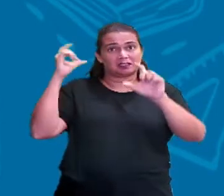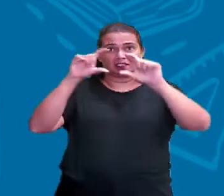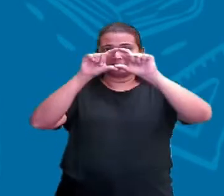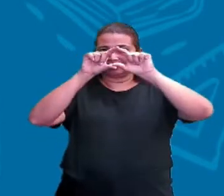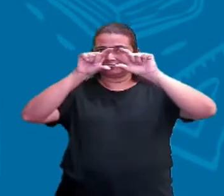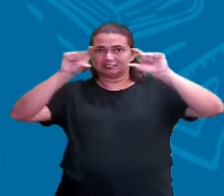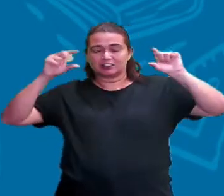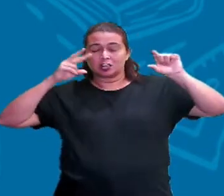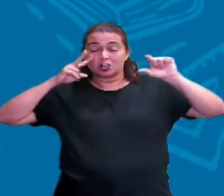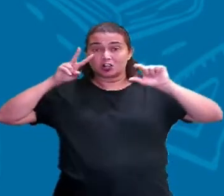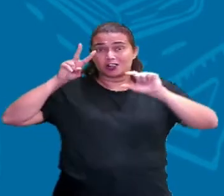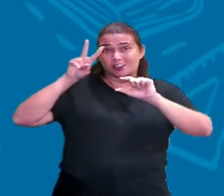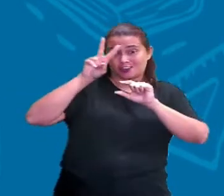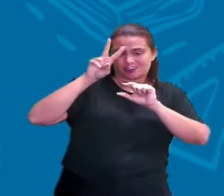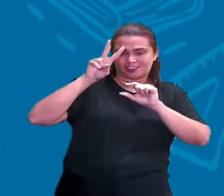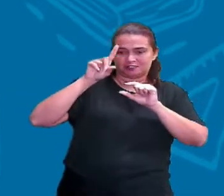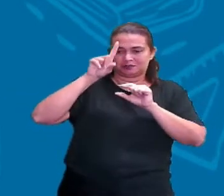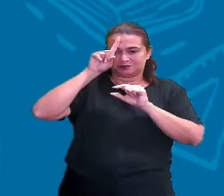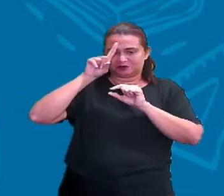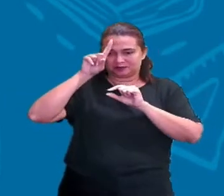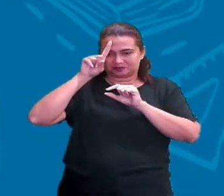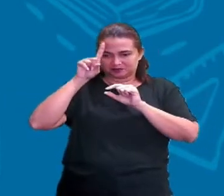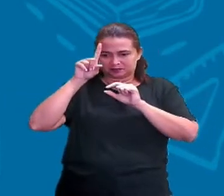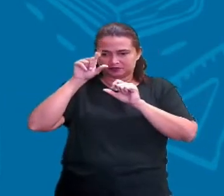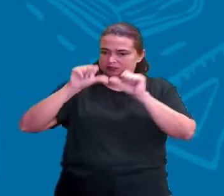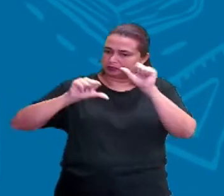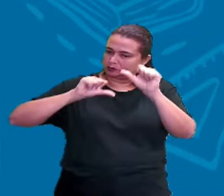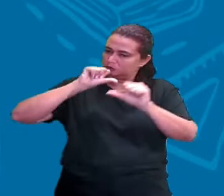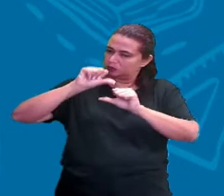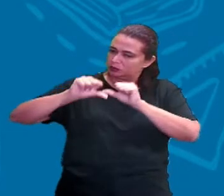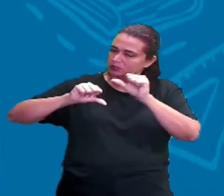uma palavra que foi modificada, né, através do